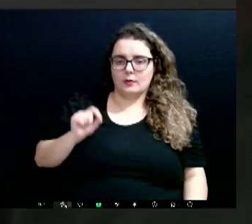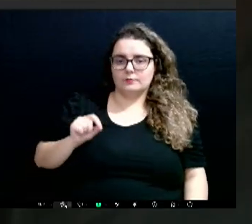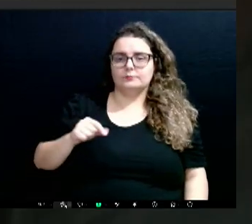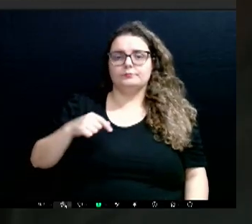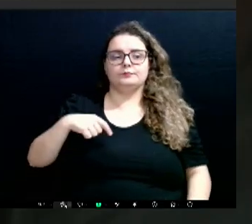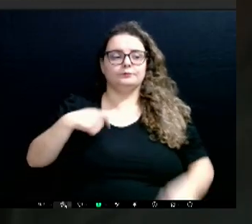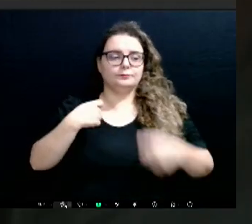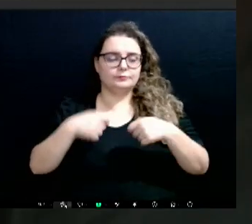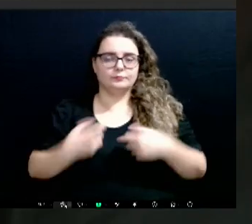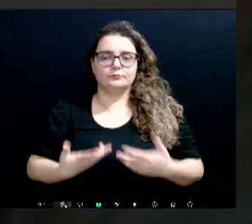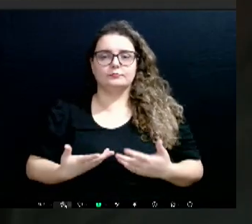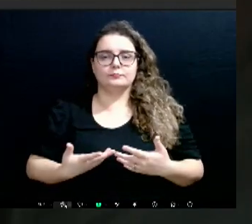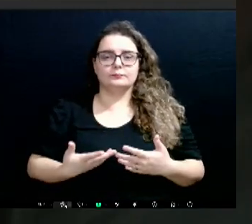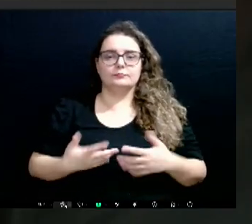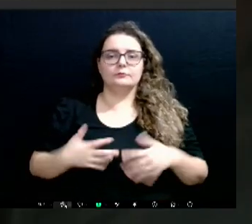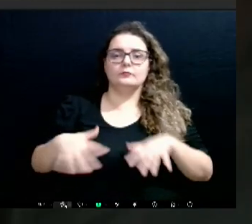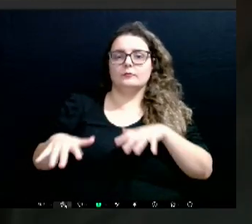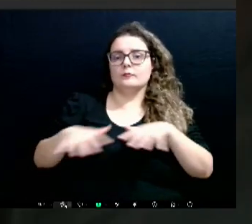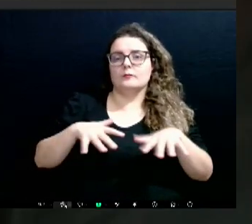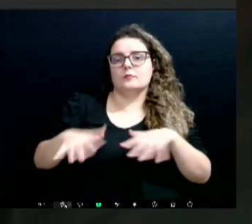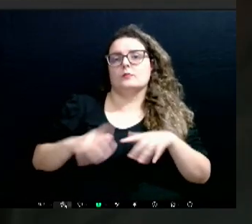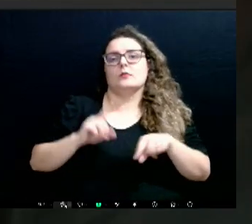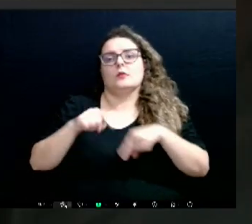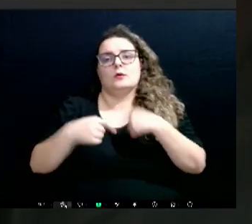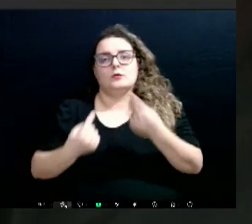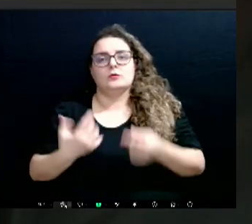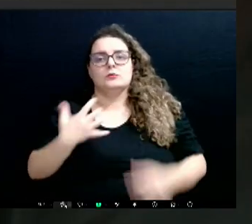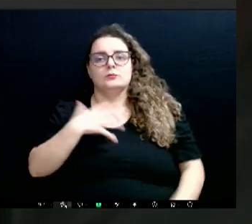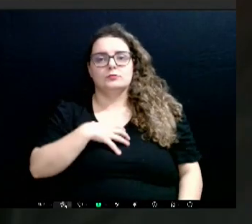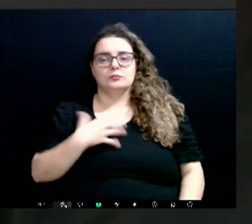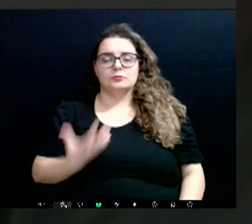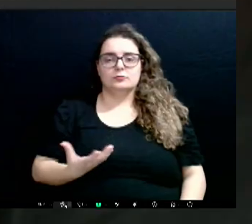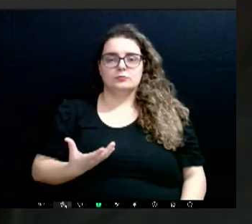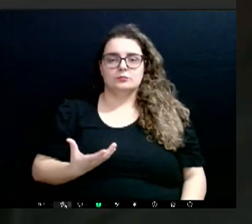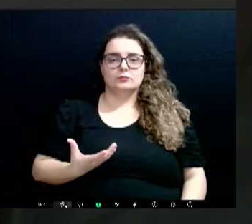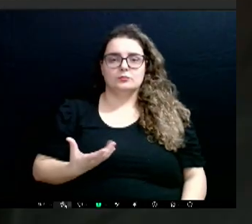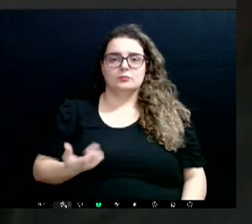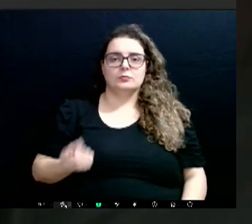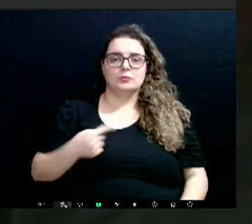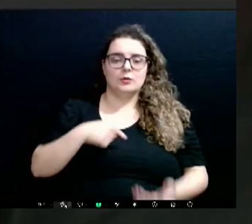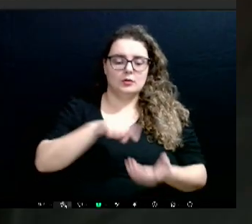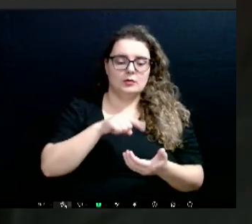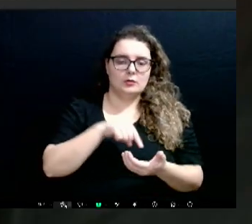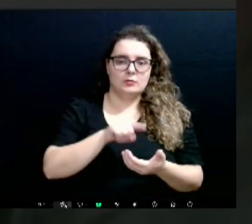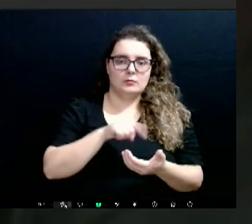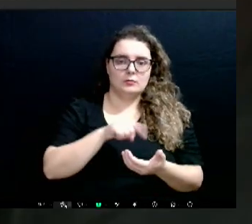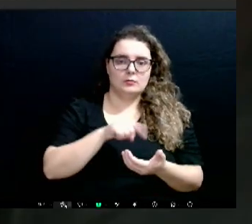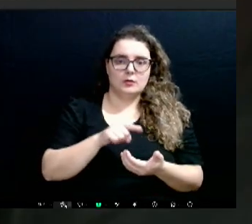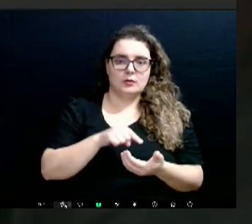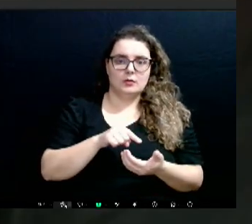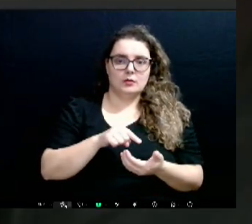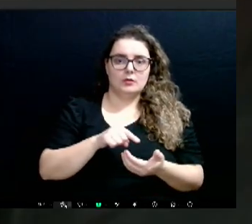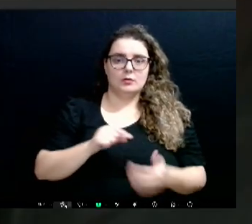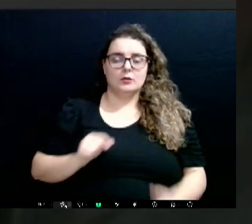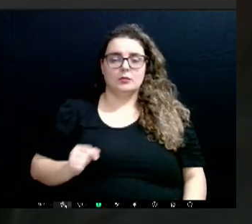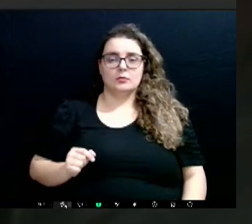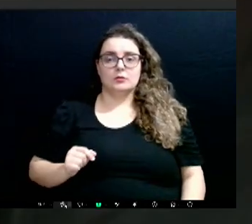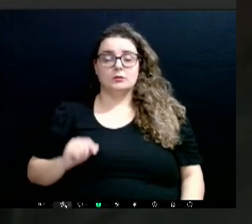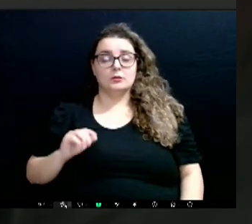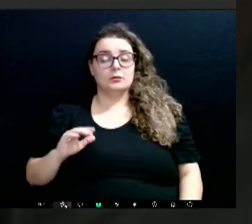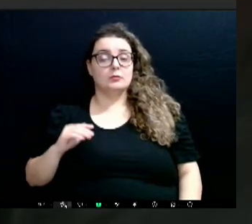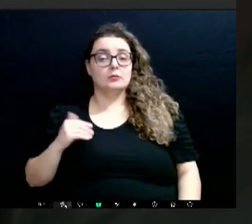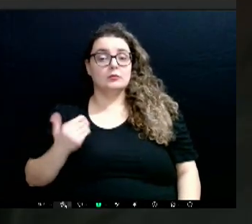me movimentando de uma outra forma do que estar movimentando aqui, o dedo, né, no feed. Então, se eu